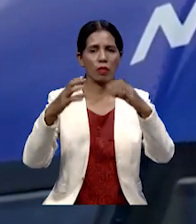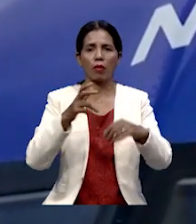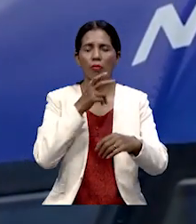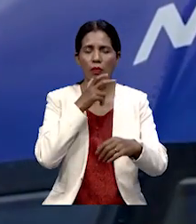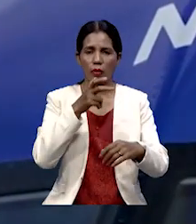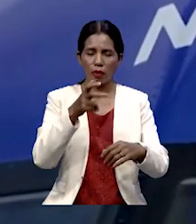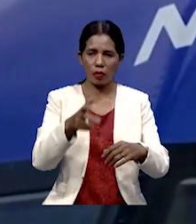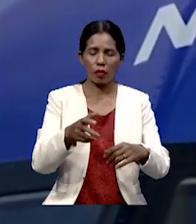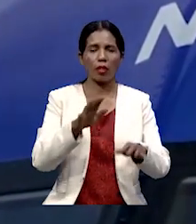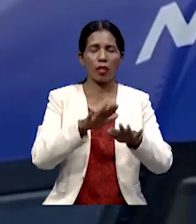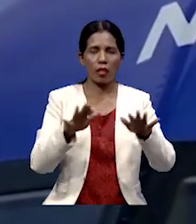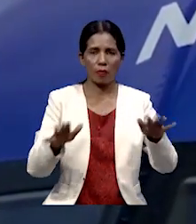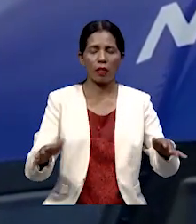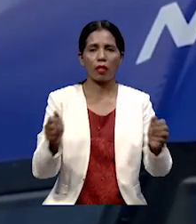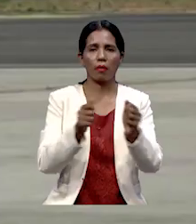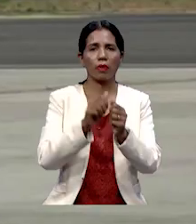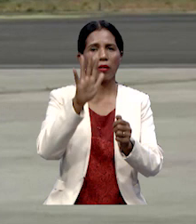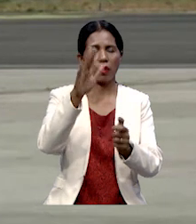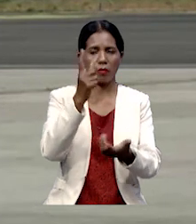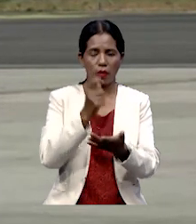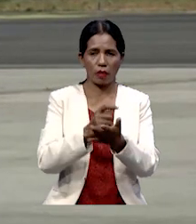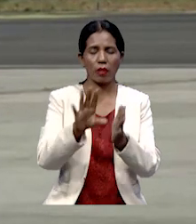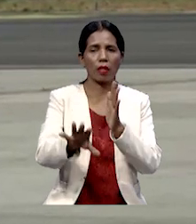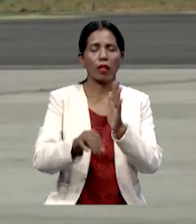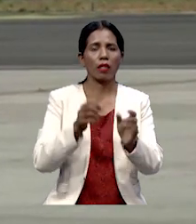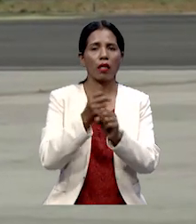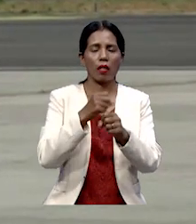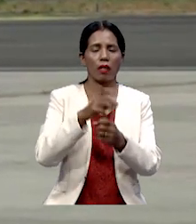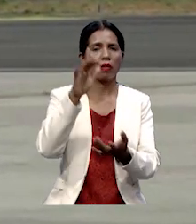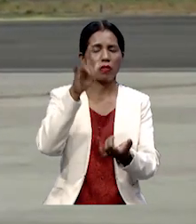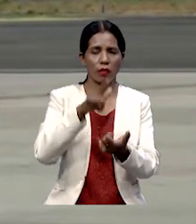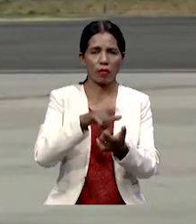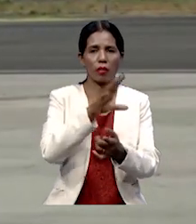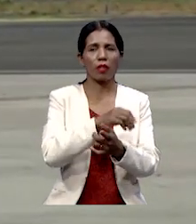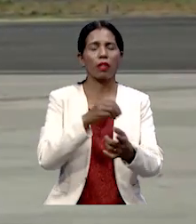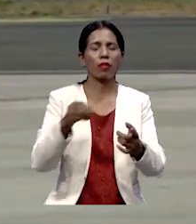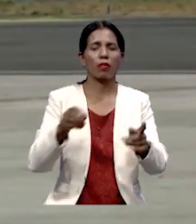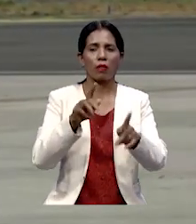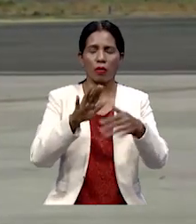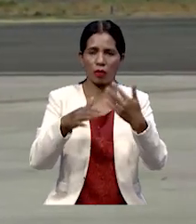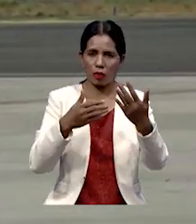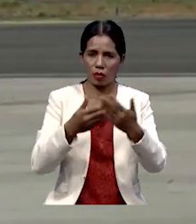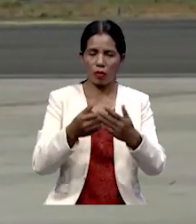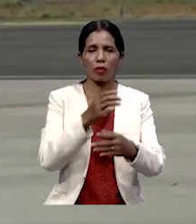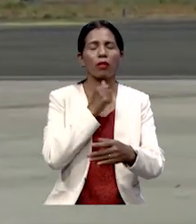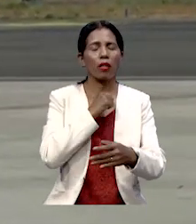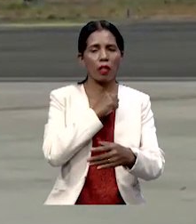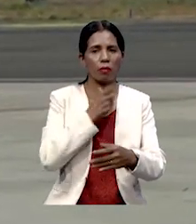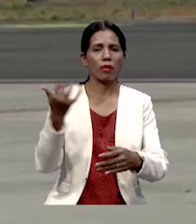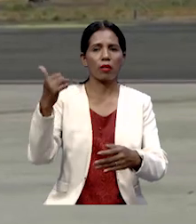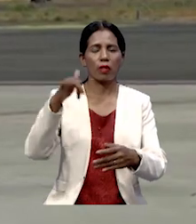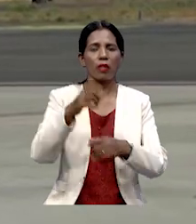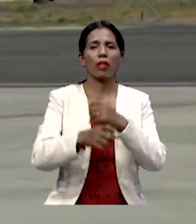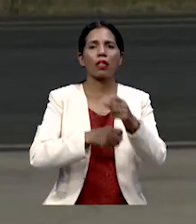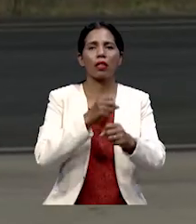mais ou menos labarik besi krihun lima reta na abuso sexual russi clérigo sira no maioria russi padre sira durante